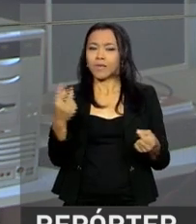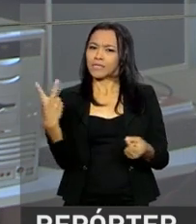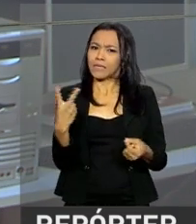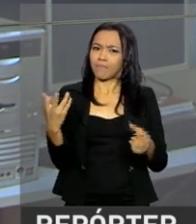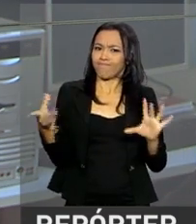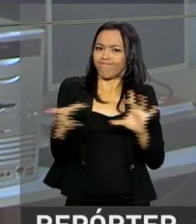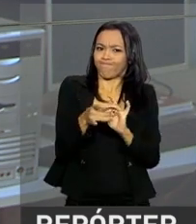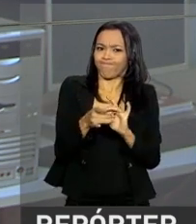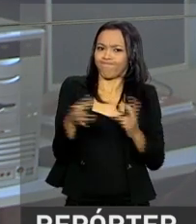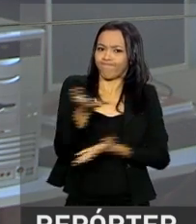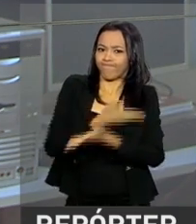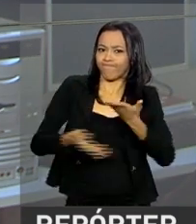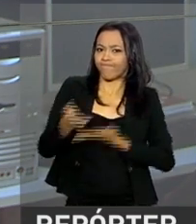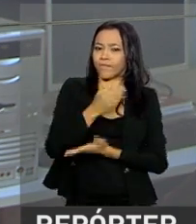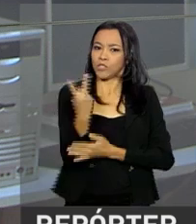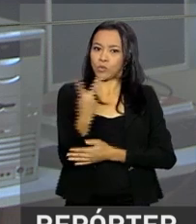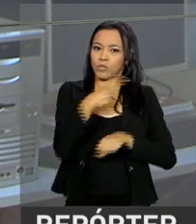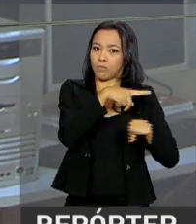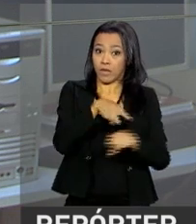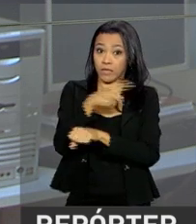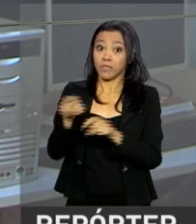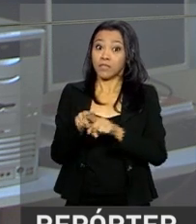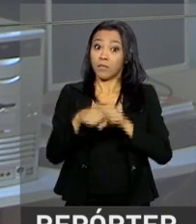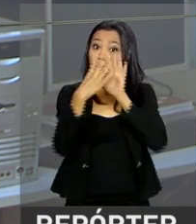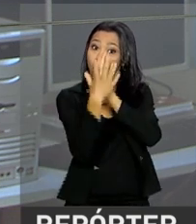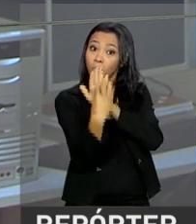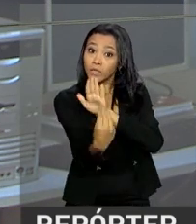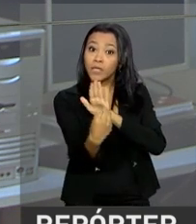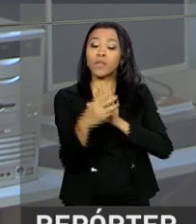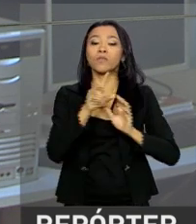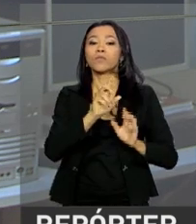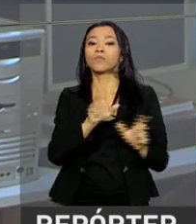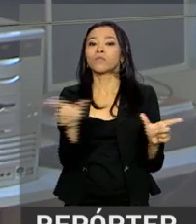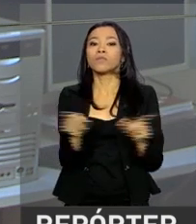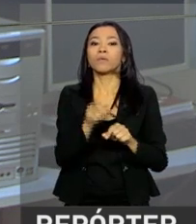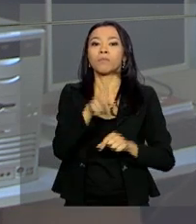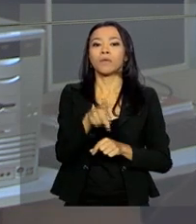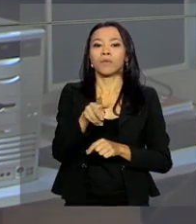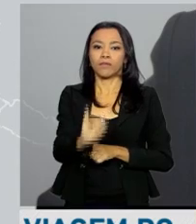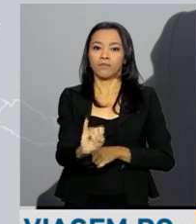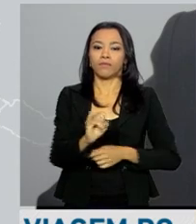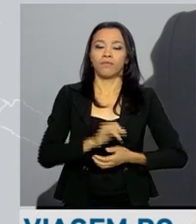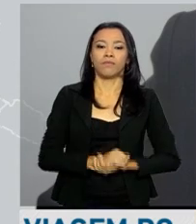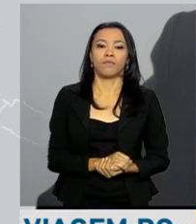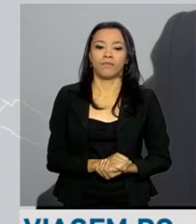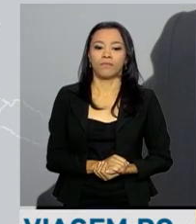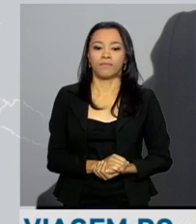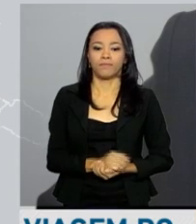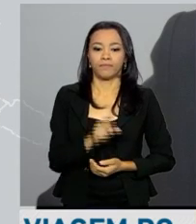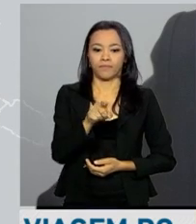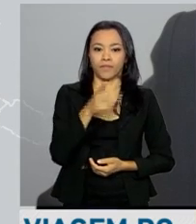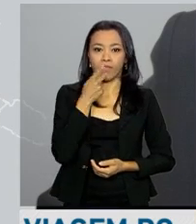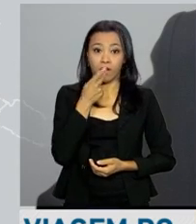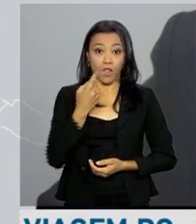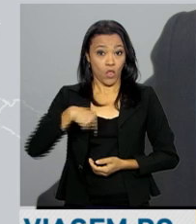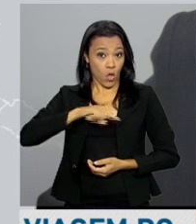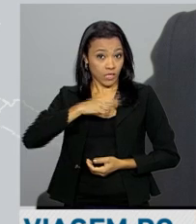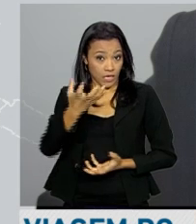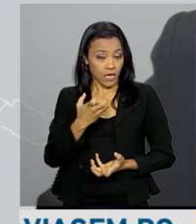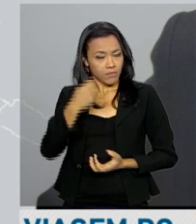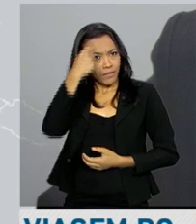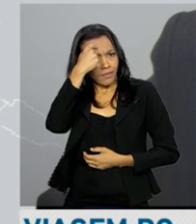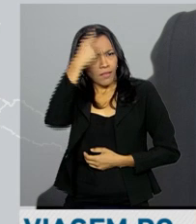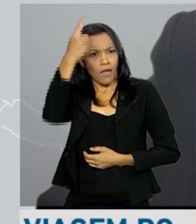países e também sobre o programa de parcerias de investimentos o PPI nós queremos trazer a ideia